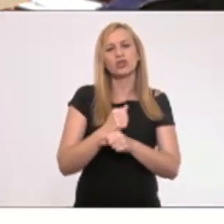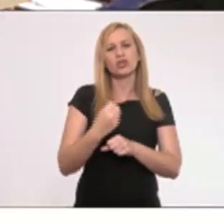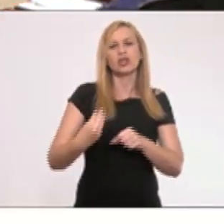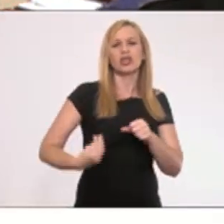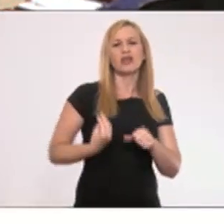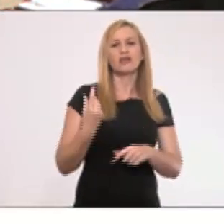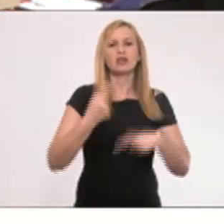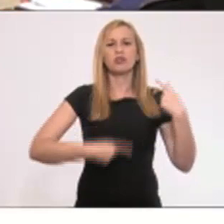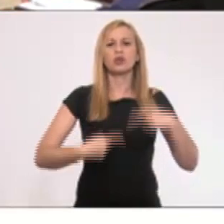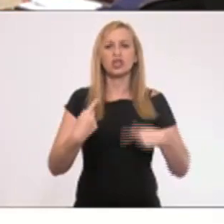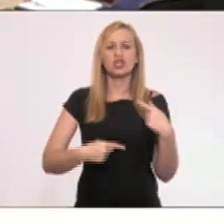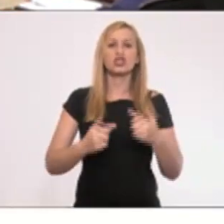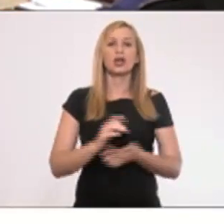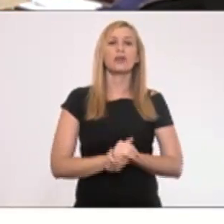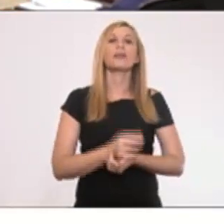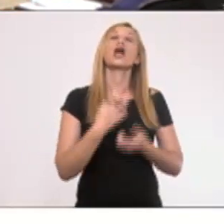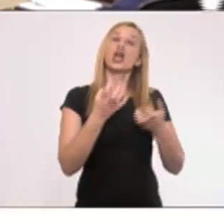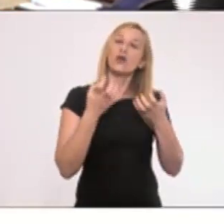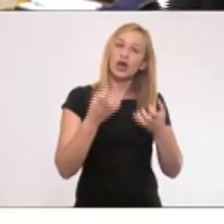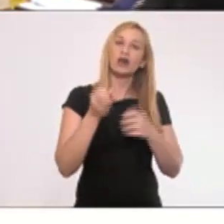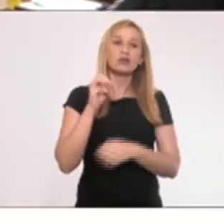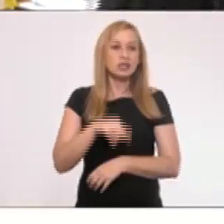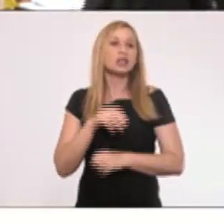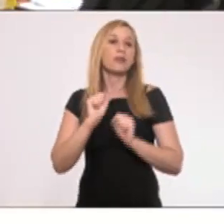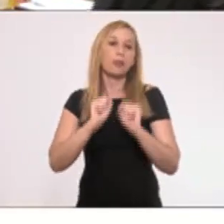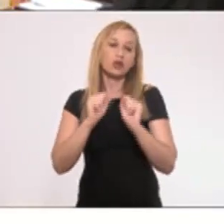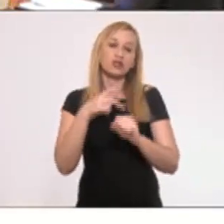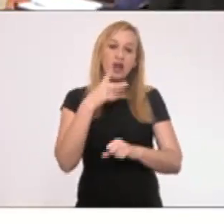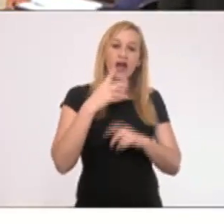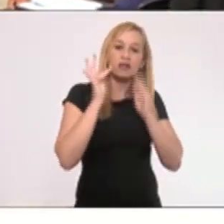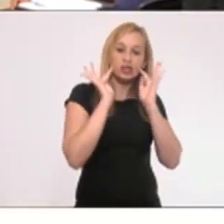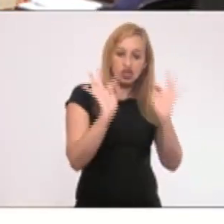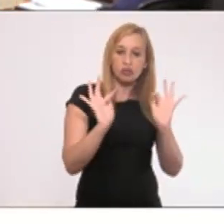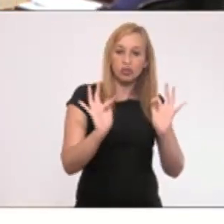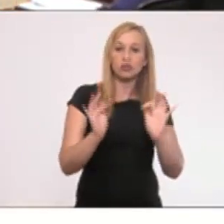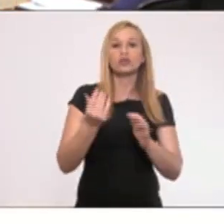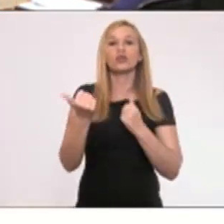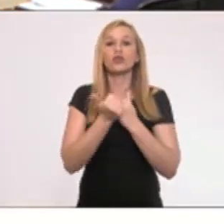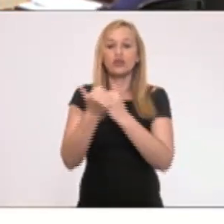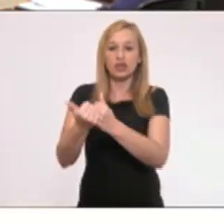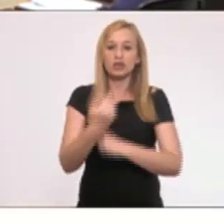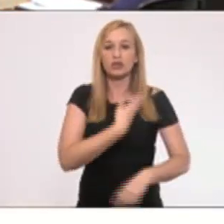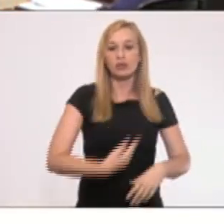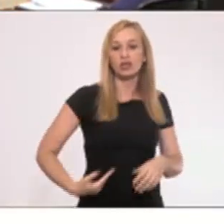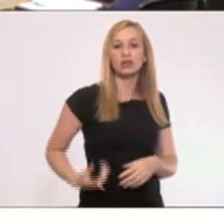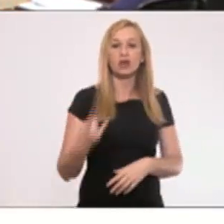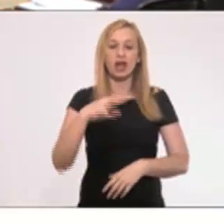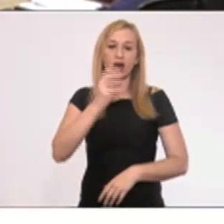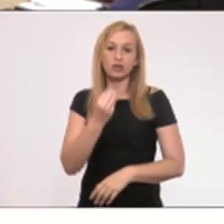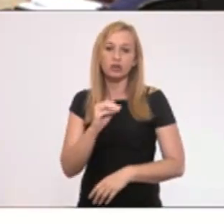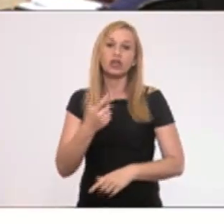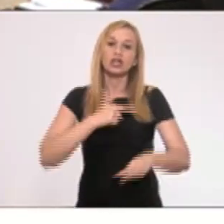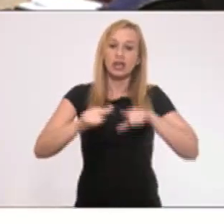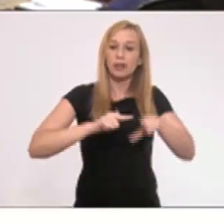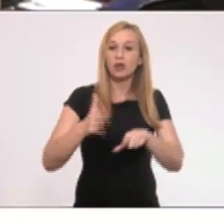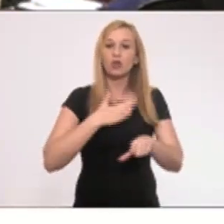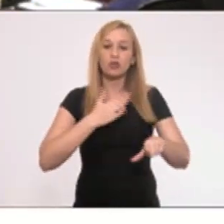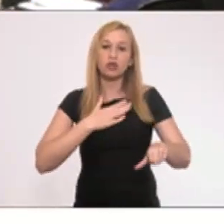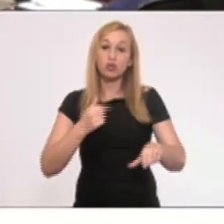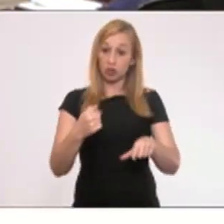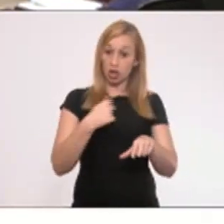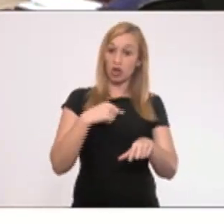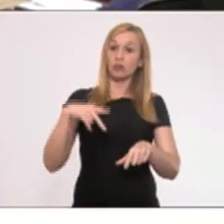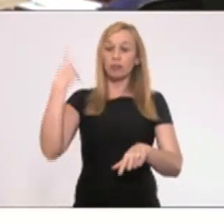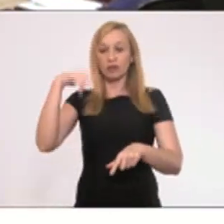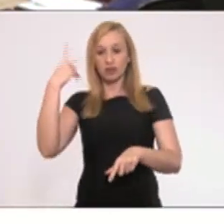pública. Eu quero e posso dizer como testemunha, o vice-governador Cláudio Castro trabalhou comigo quando fui vereador na cidade do Rio